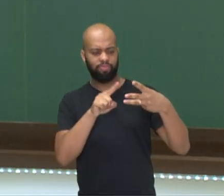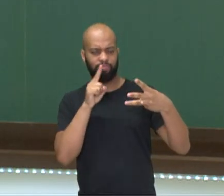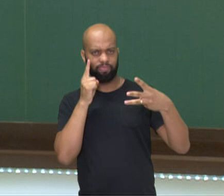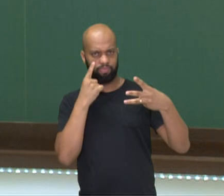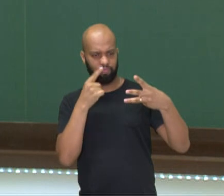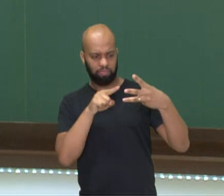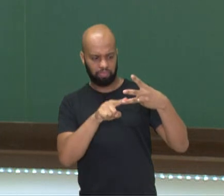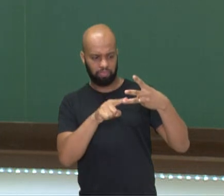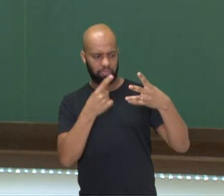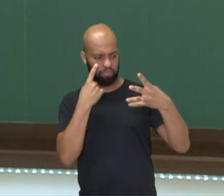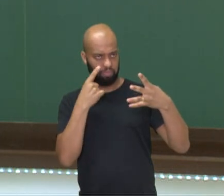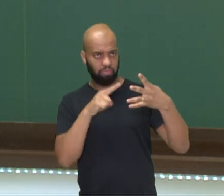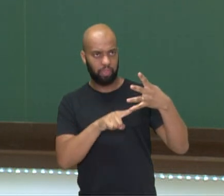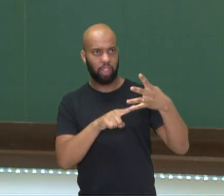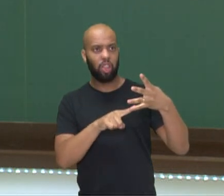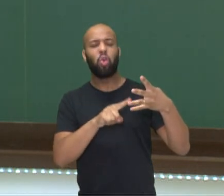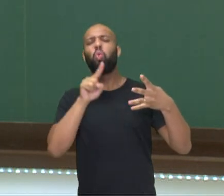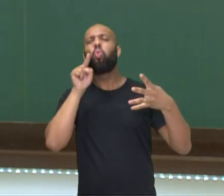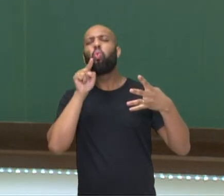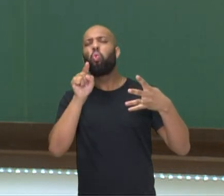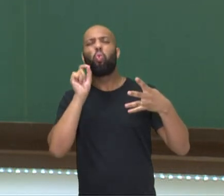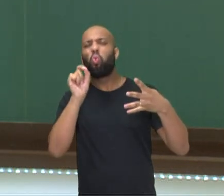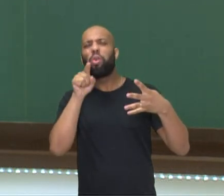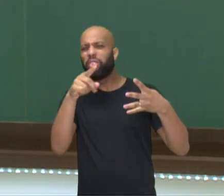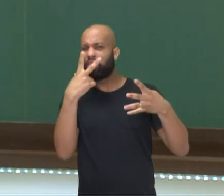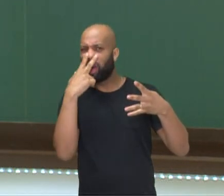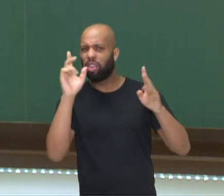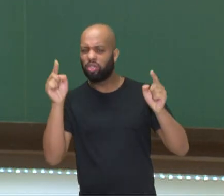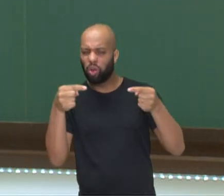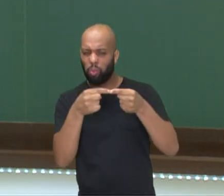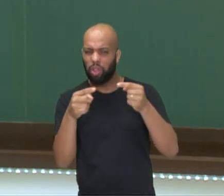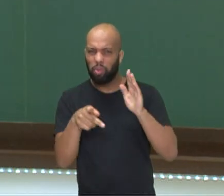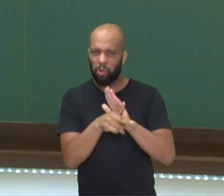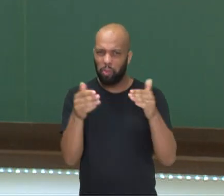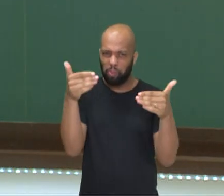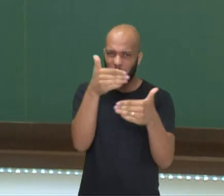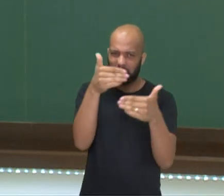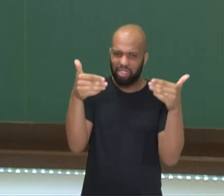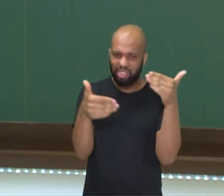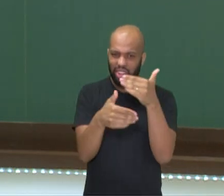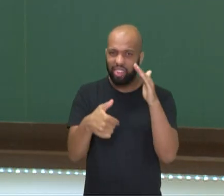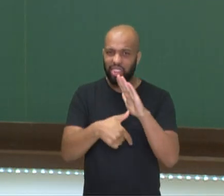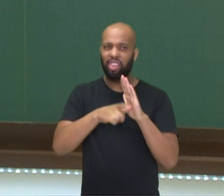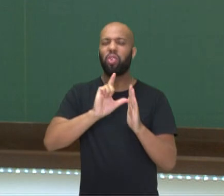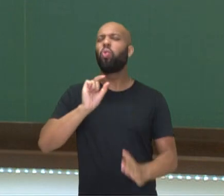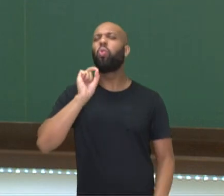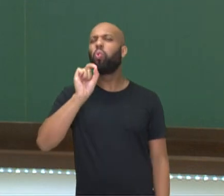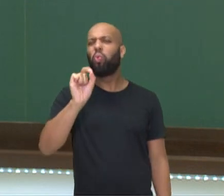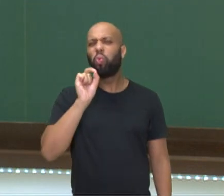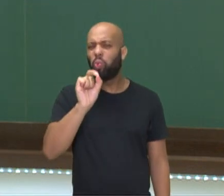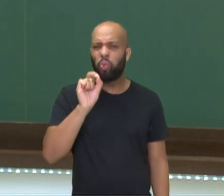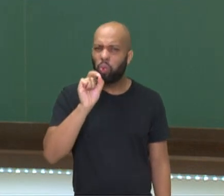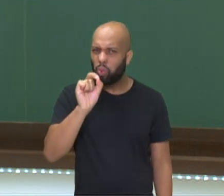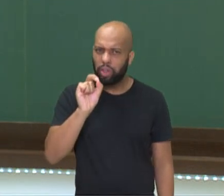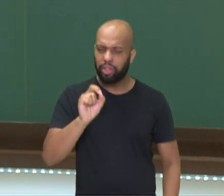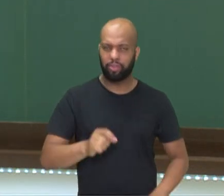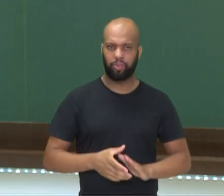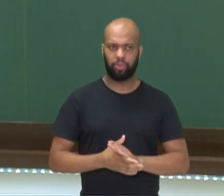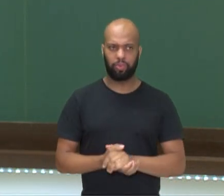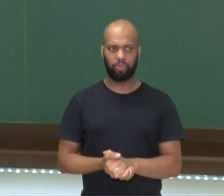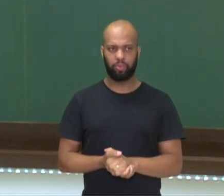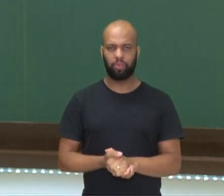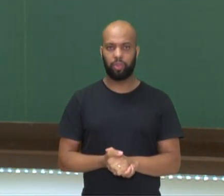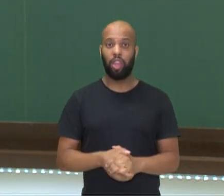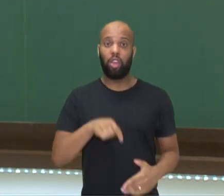uma tarjeta postal, ou seja, um cartão postal. Letra C, uma mensageria instantânea,